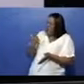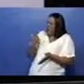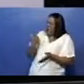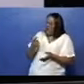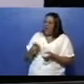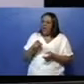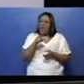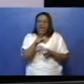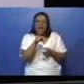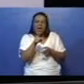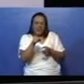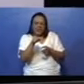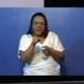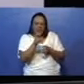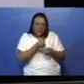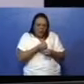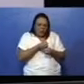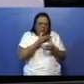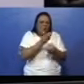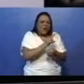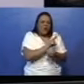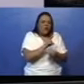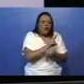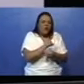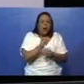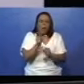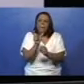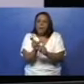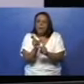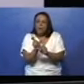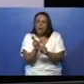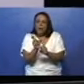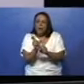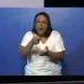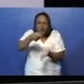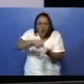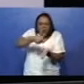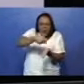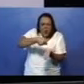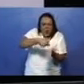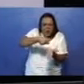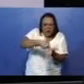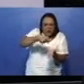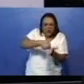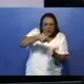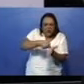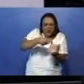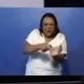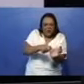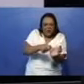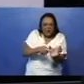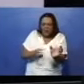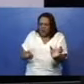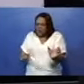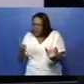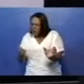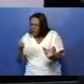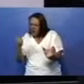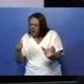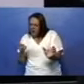nesse sintagma e exigências visitas exigência substantivo